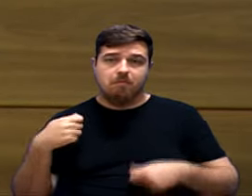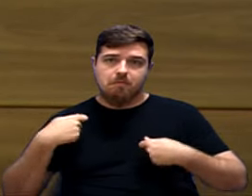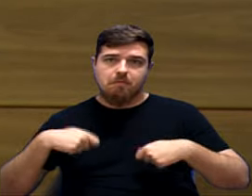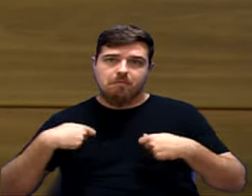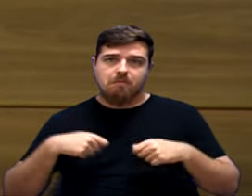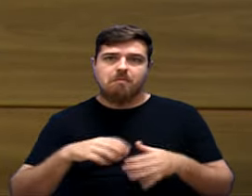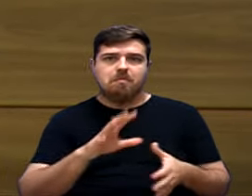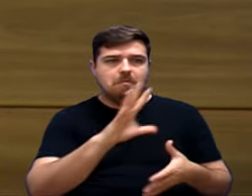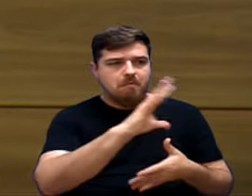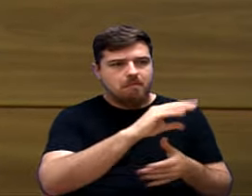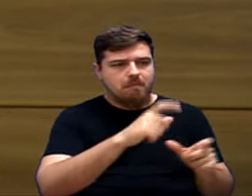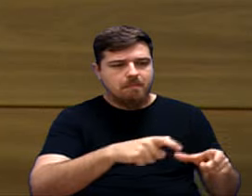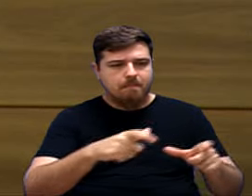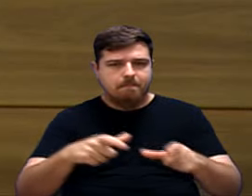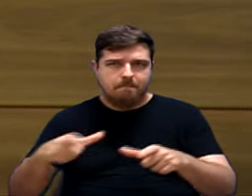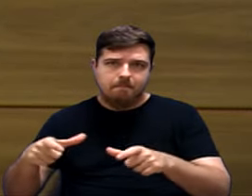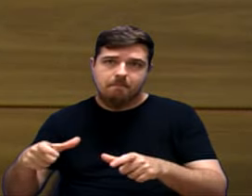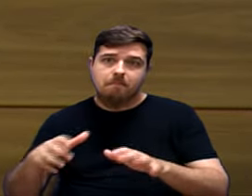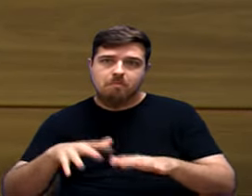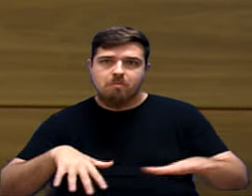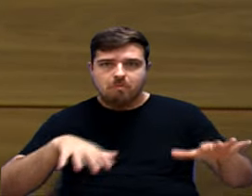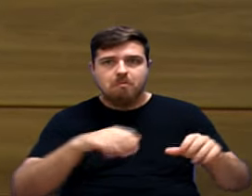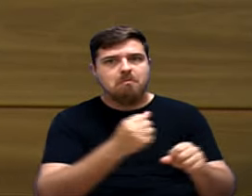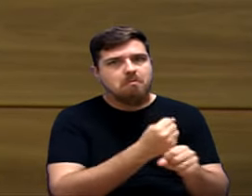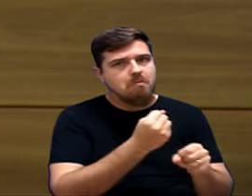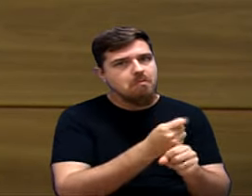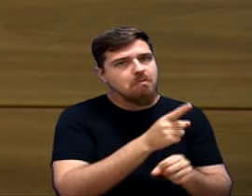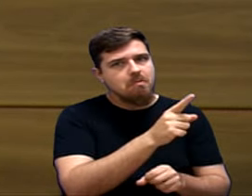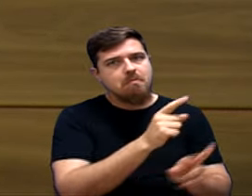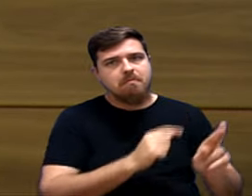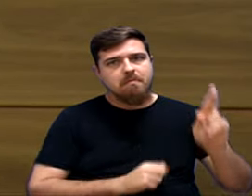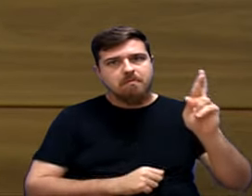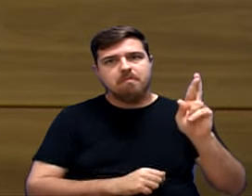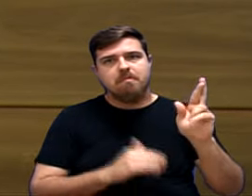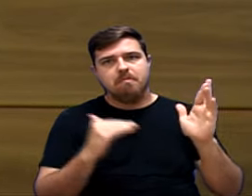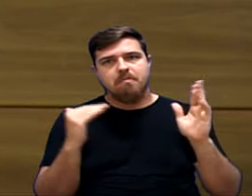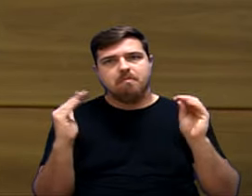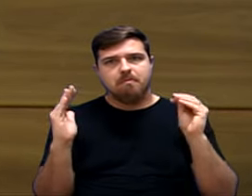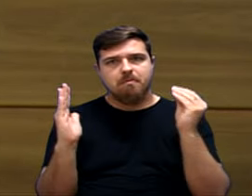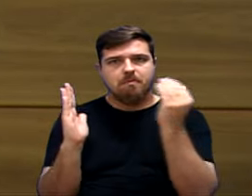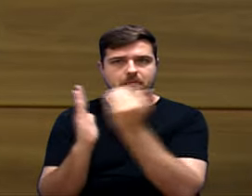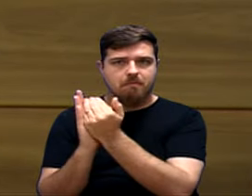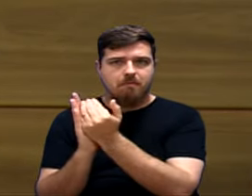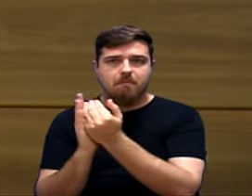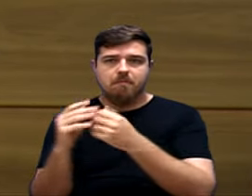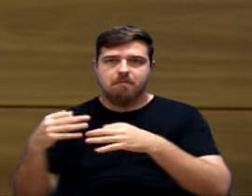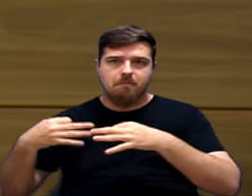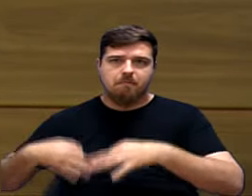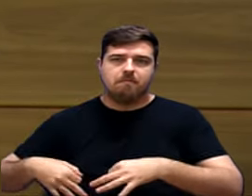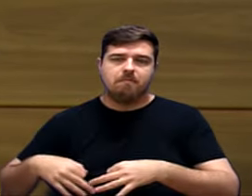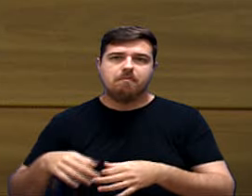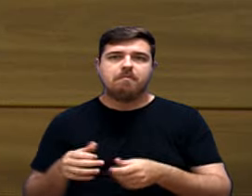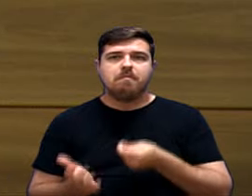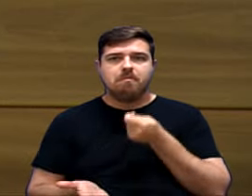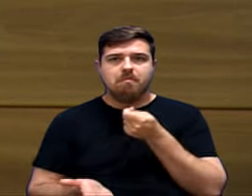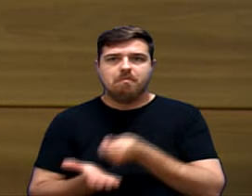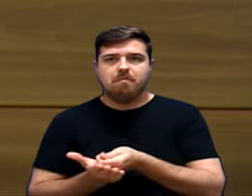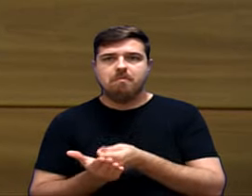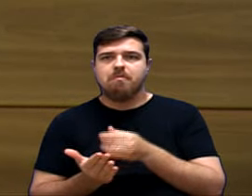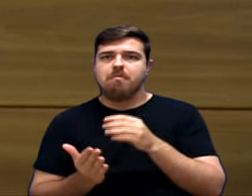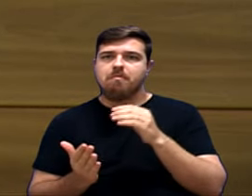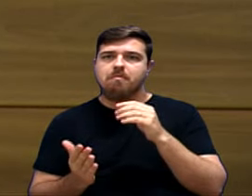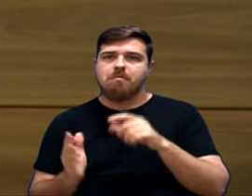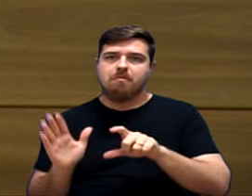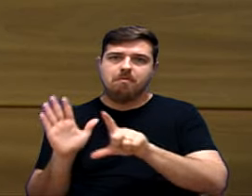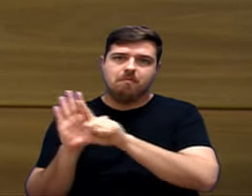a mapeado isso e que realmente o empreendedor arque com isso né mitigue o empreendedor a executar esse tipo de de